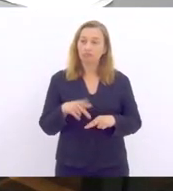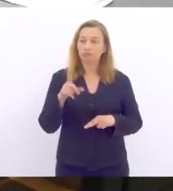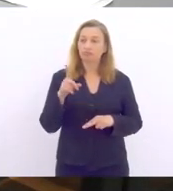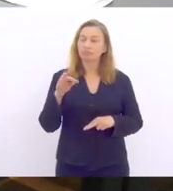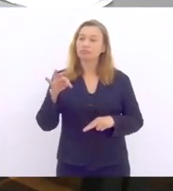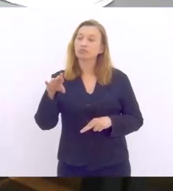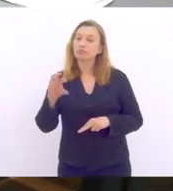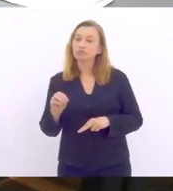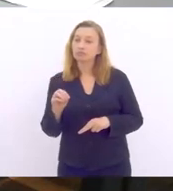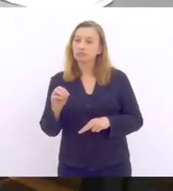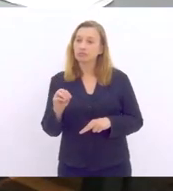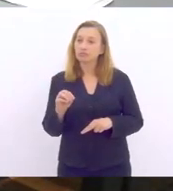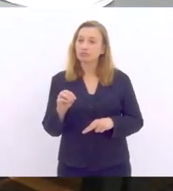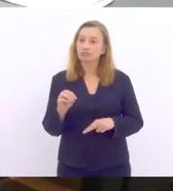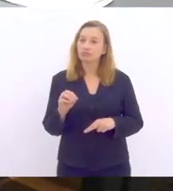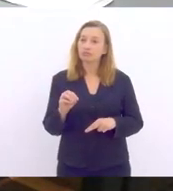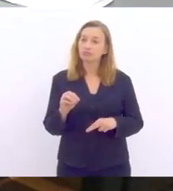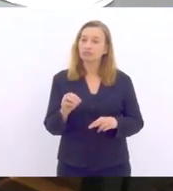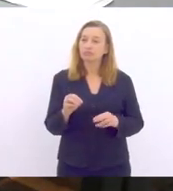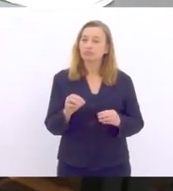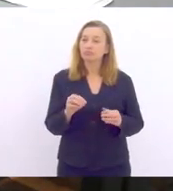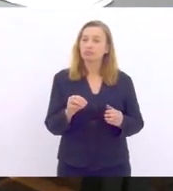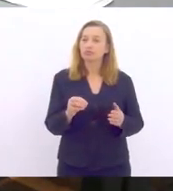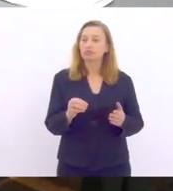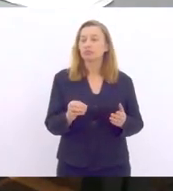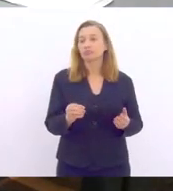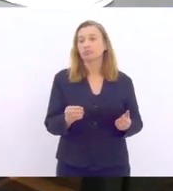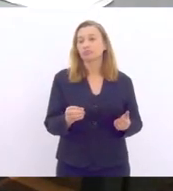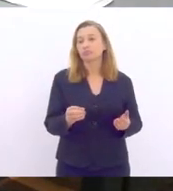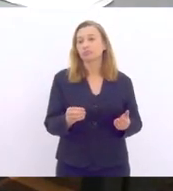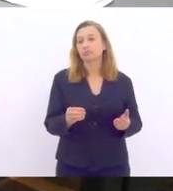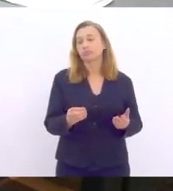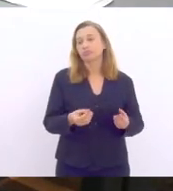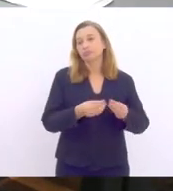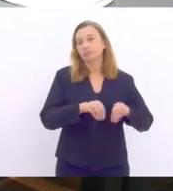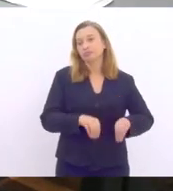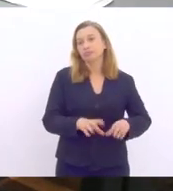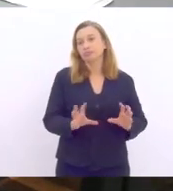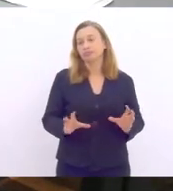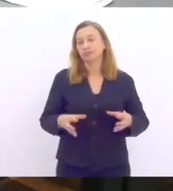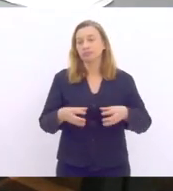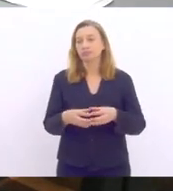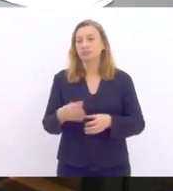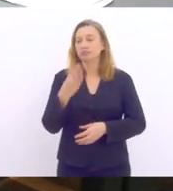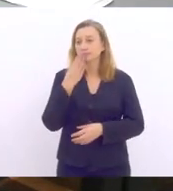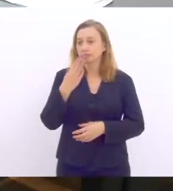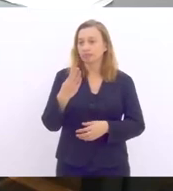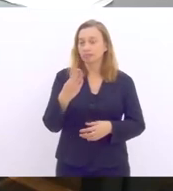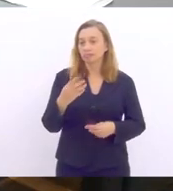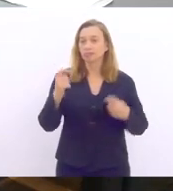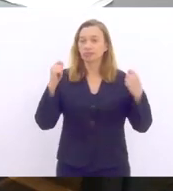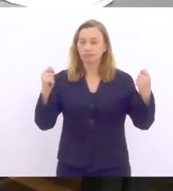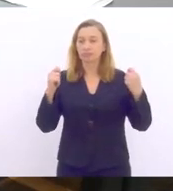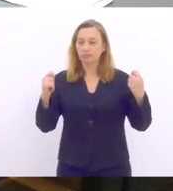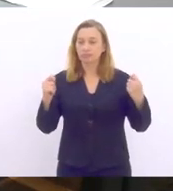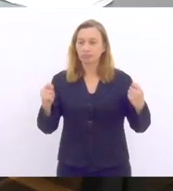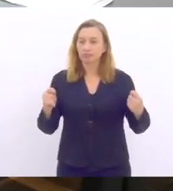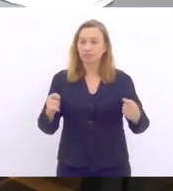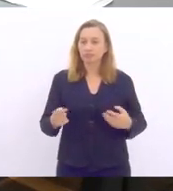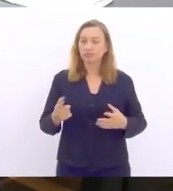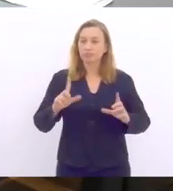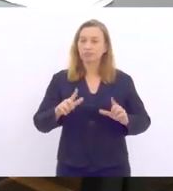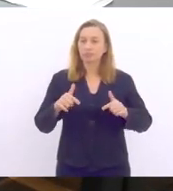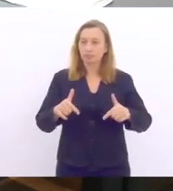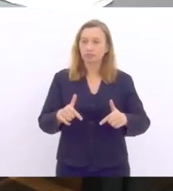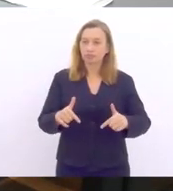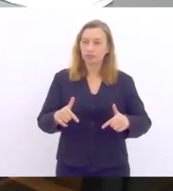como esses, que baniram as torcidas, porque não adianta enaltecer que as torcidas comandam o espetáculo e